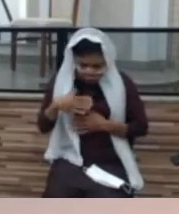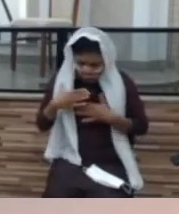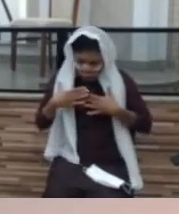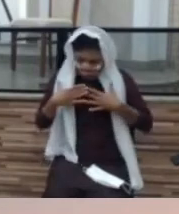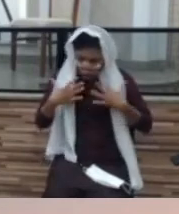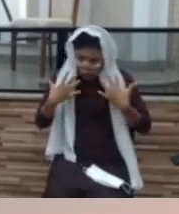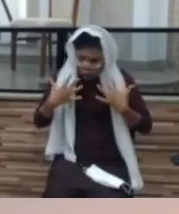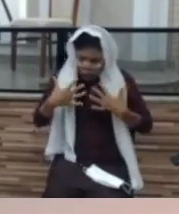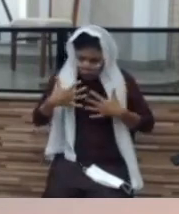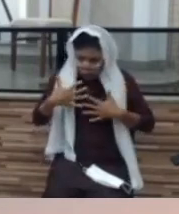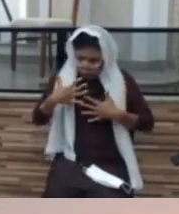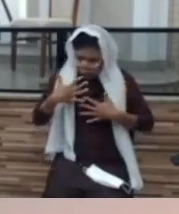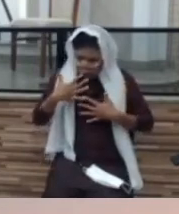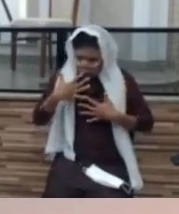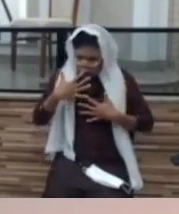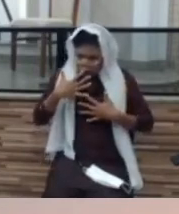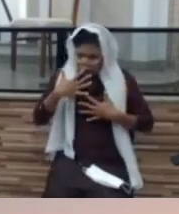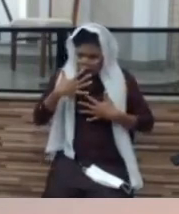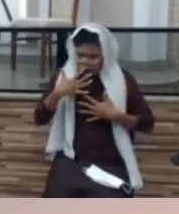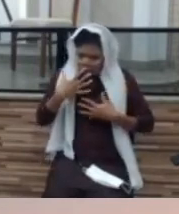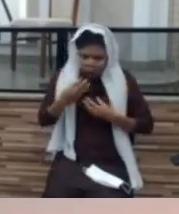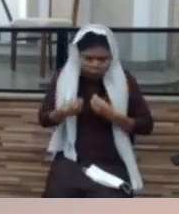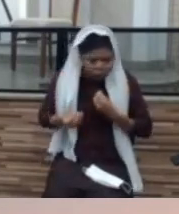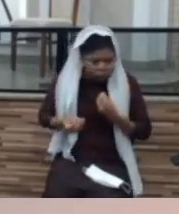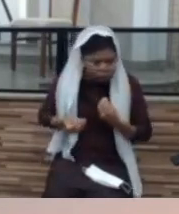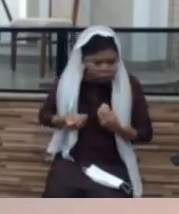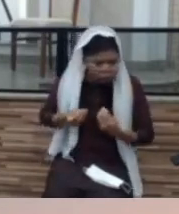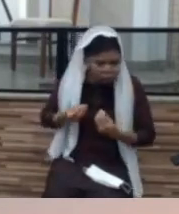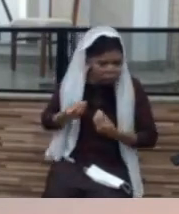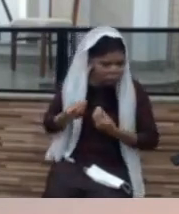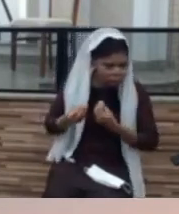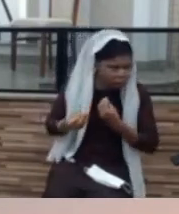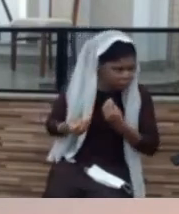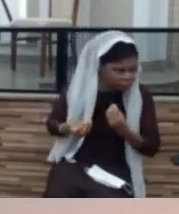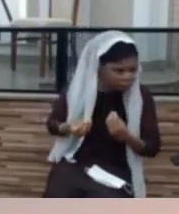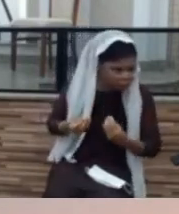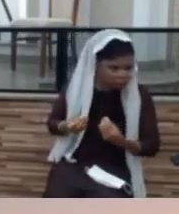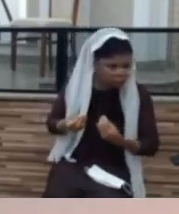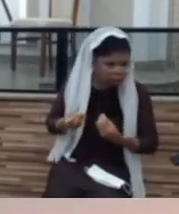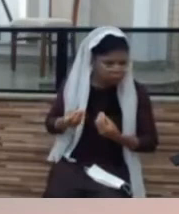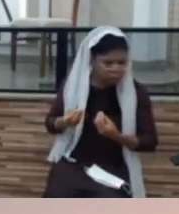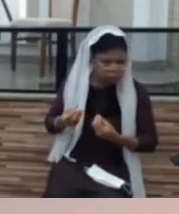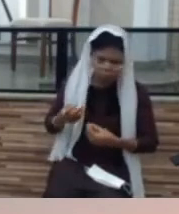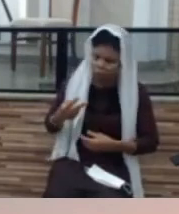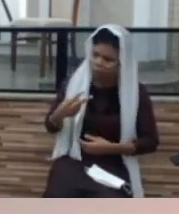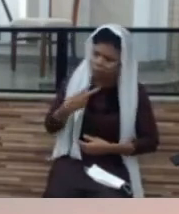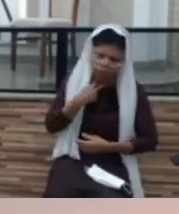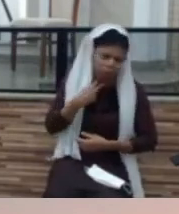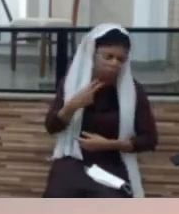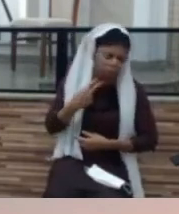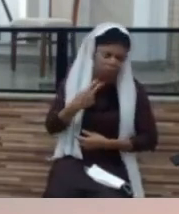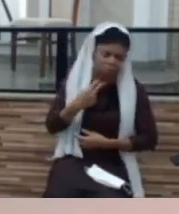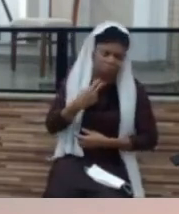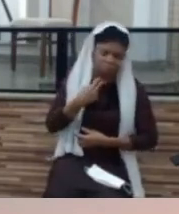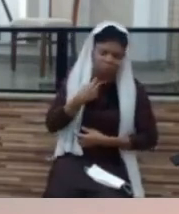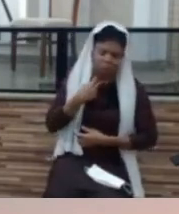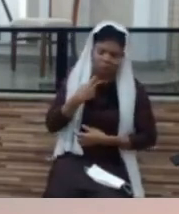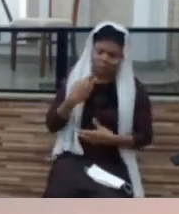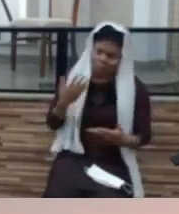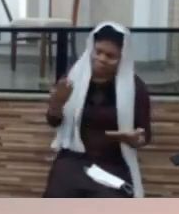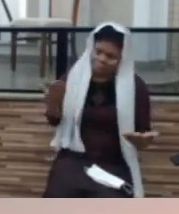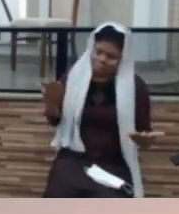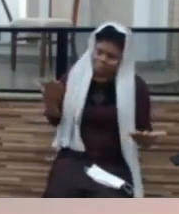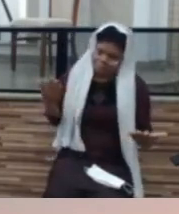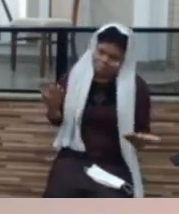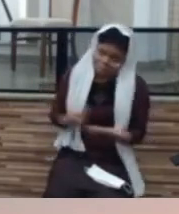irmão, ele ficou muito mirado, tomado de um zelo, irmãos, tomado de um zelo, porque o homem de Deus tem hora que